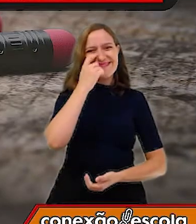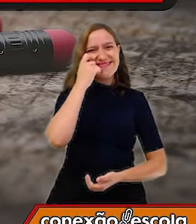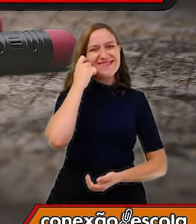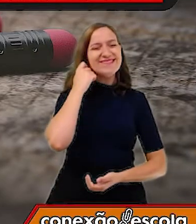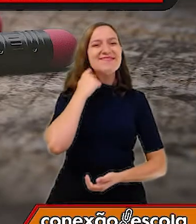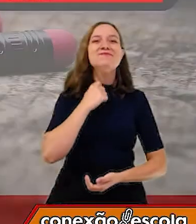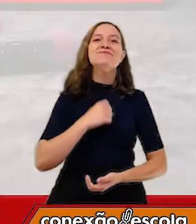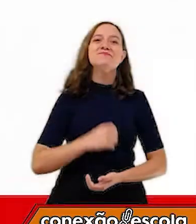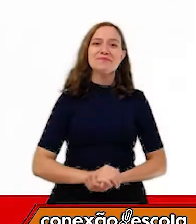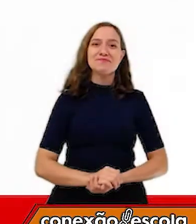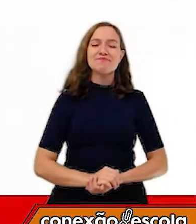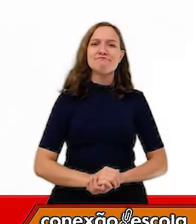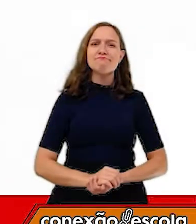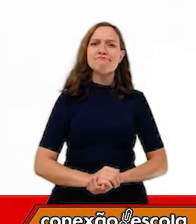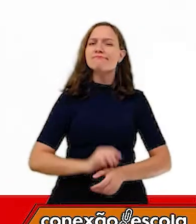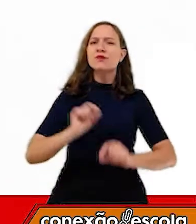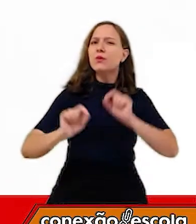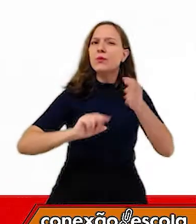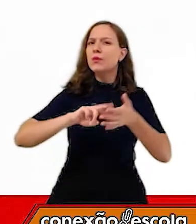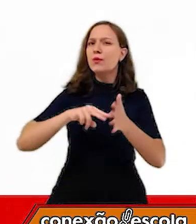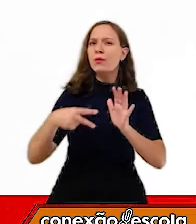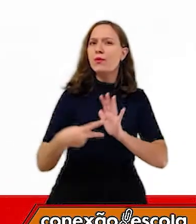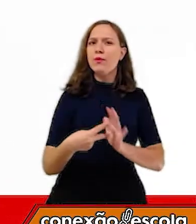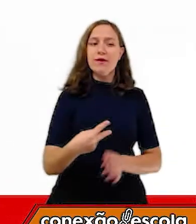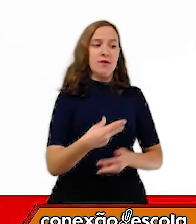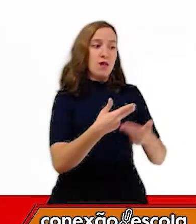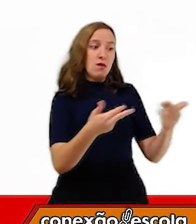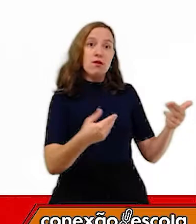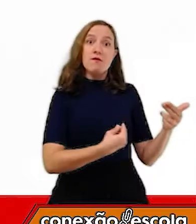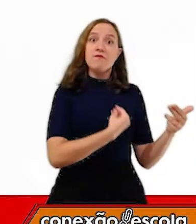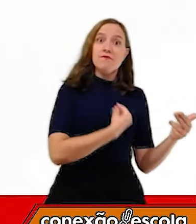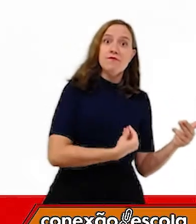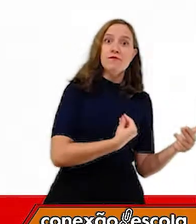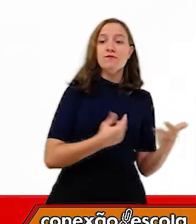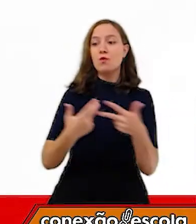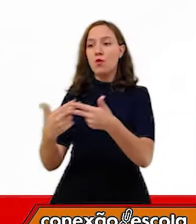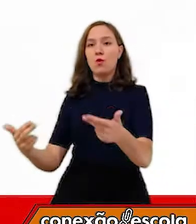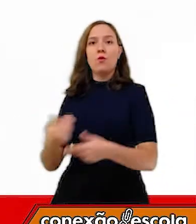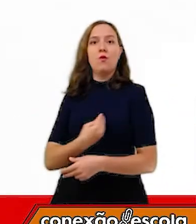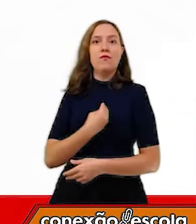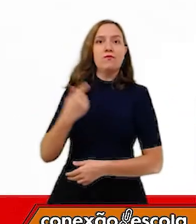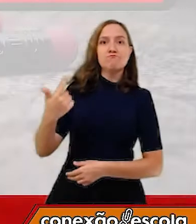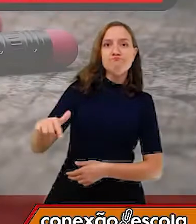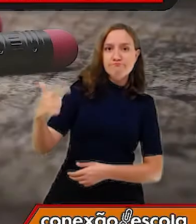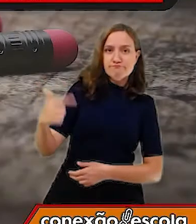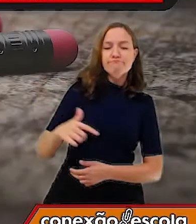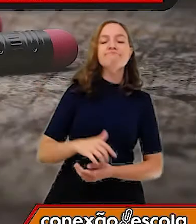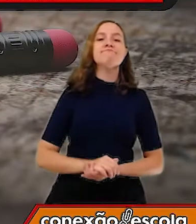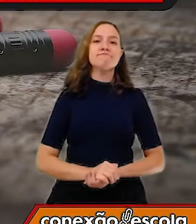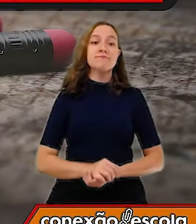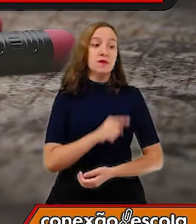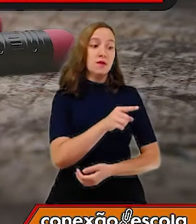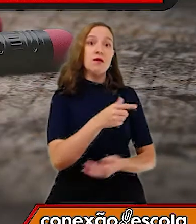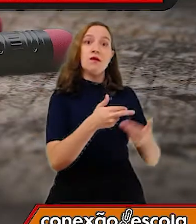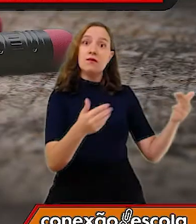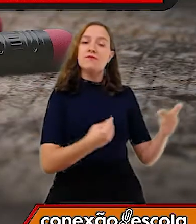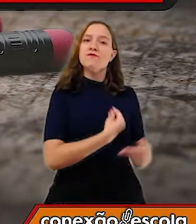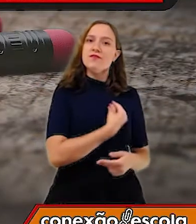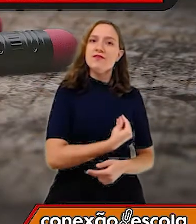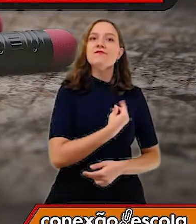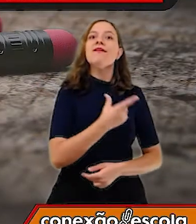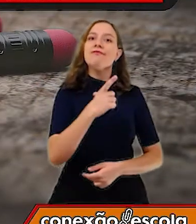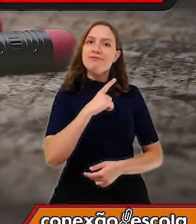O que são seres vivos e o que são elementos não vivos? Os seres vivos, eles nascem,